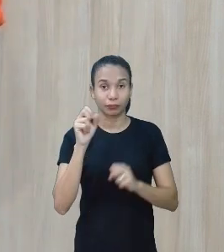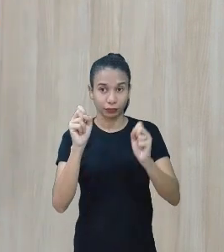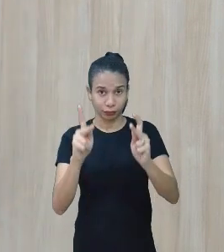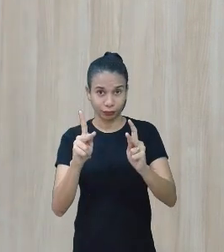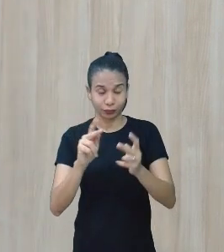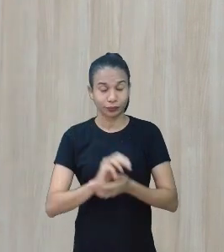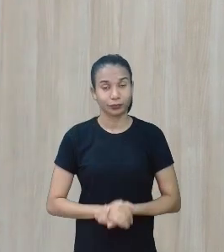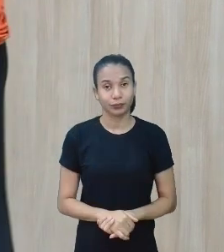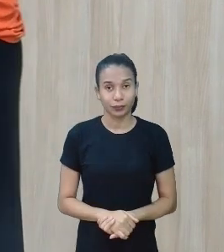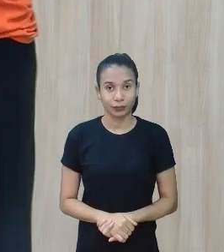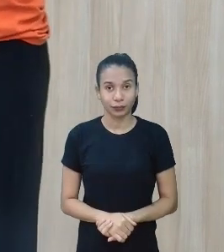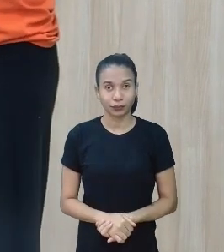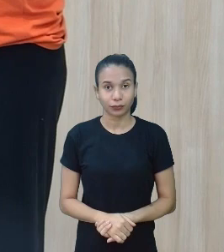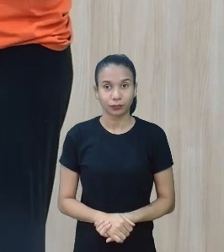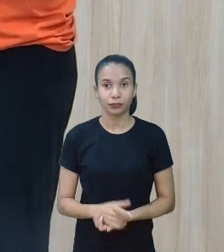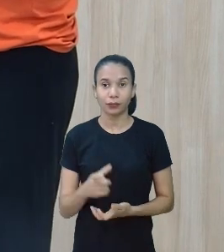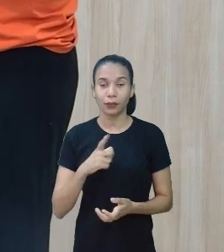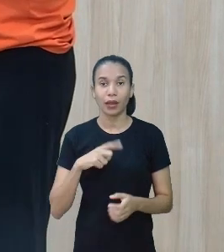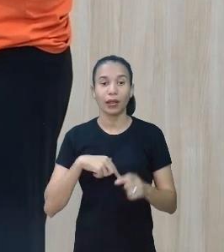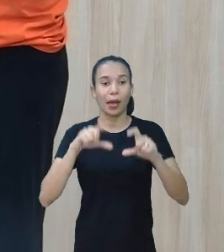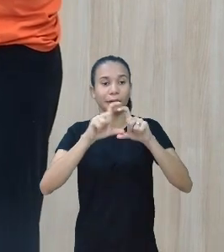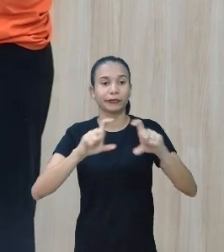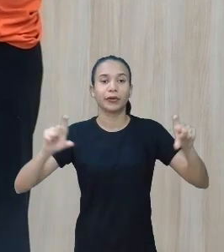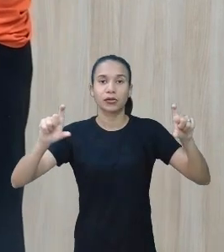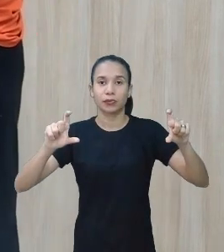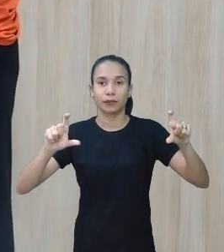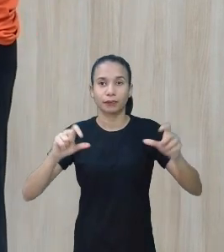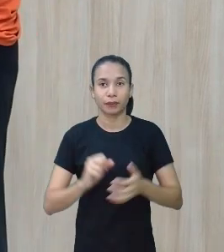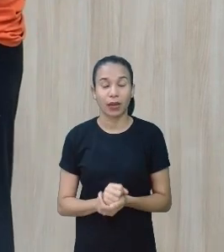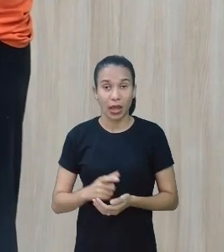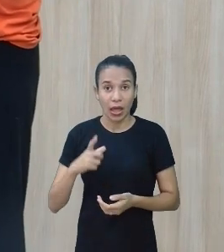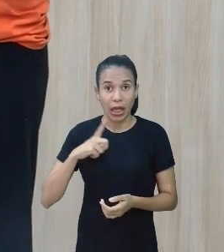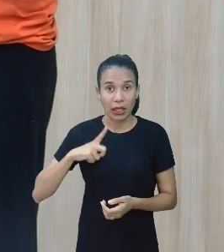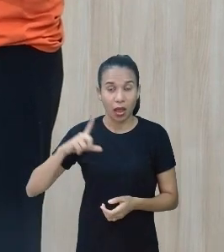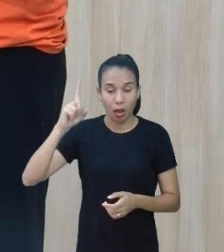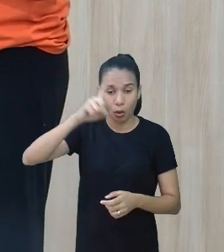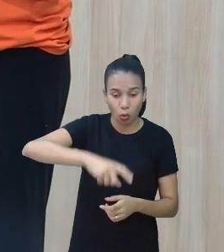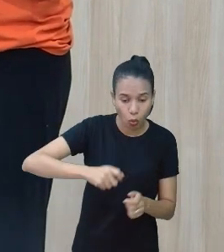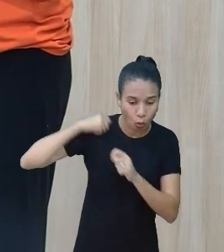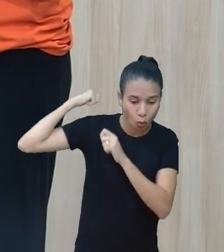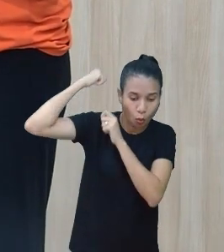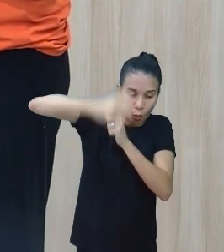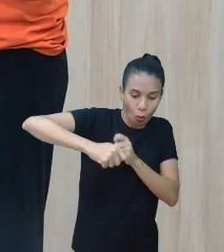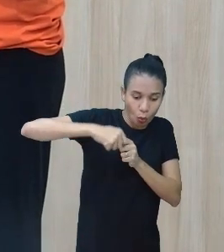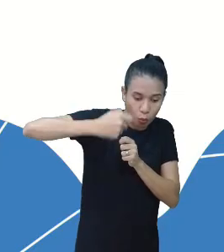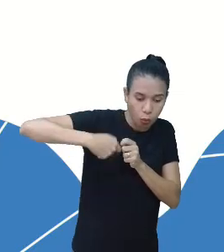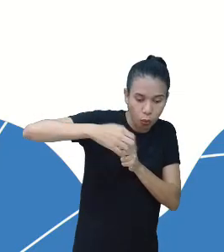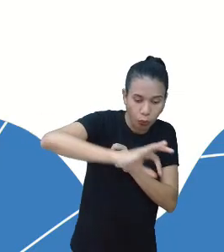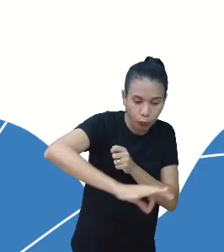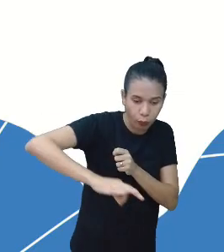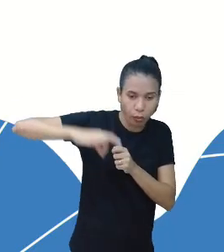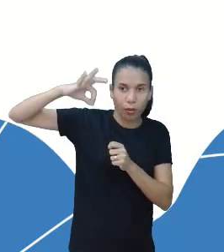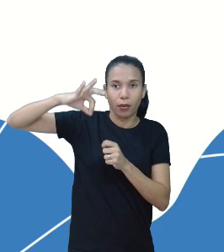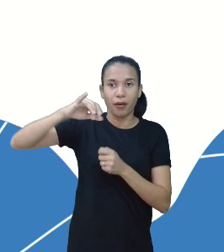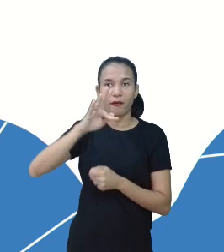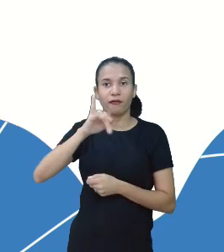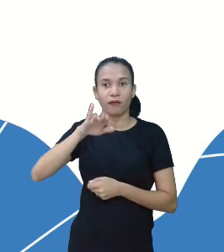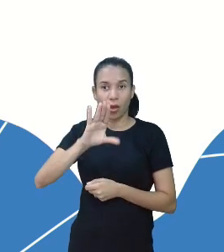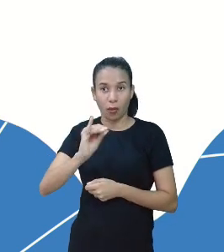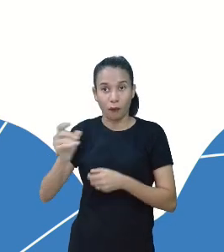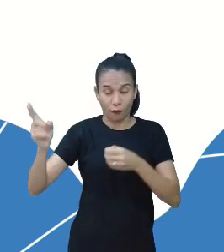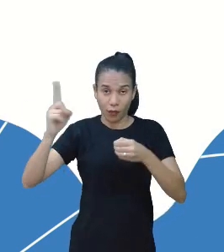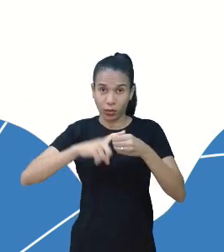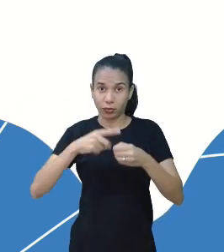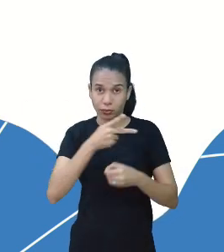ok? No verso, se na ponta de um fio longo e fino, ó, deixa eu voltar aqui para